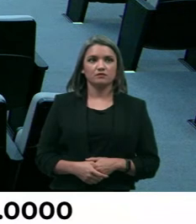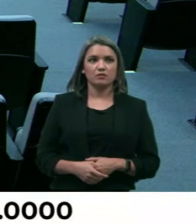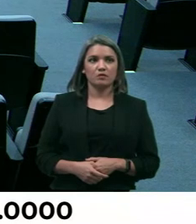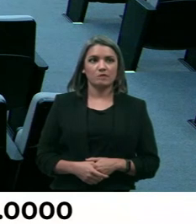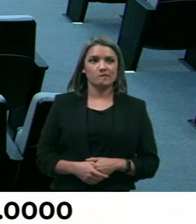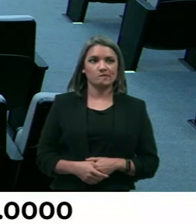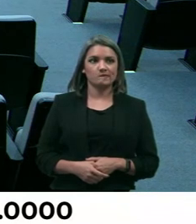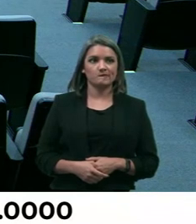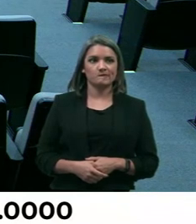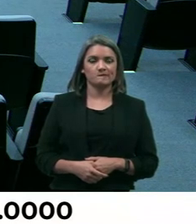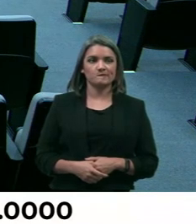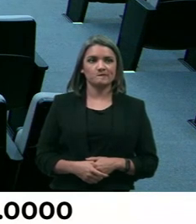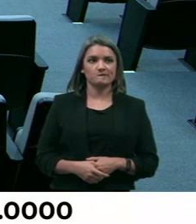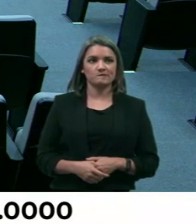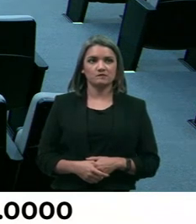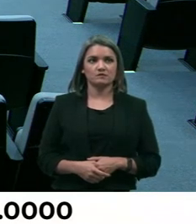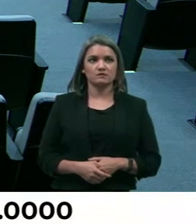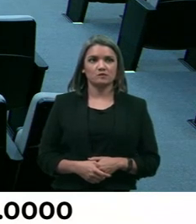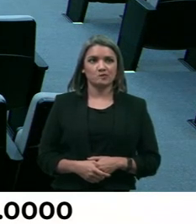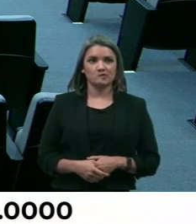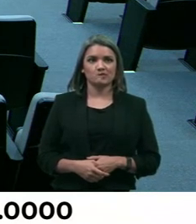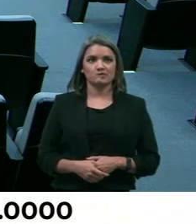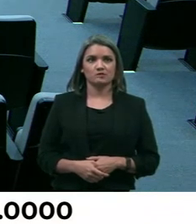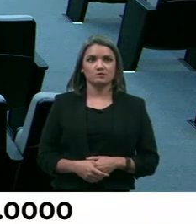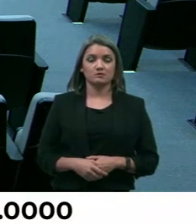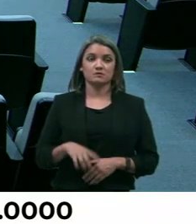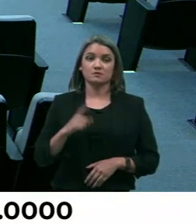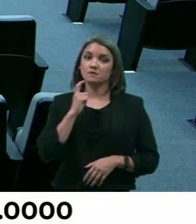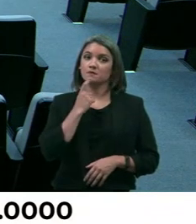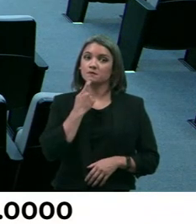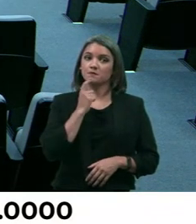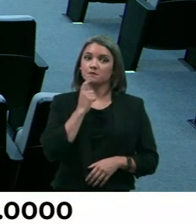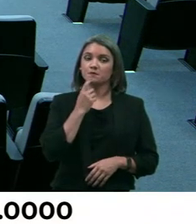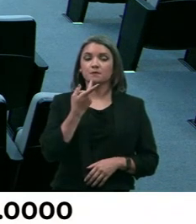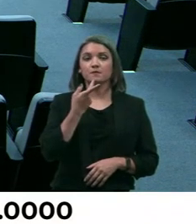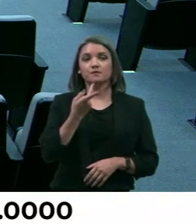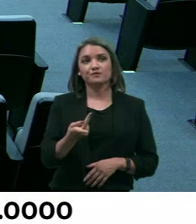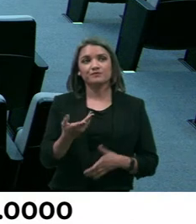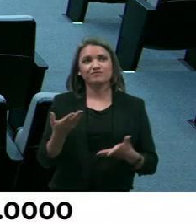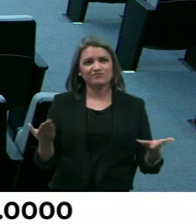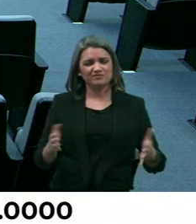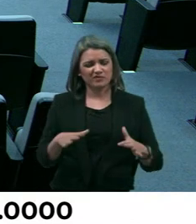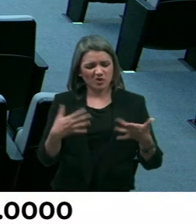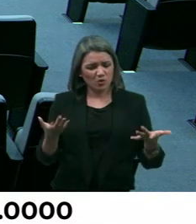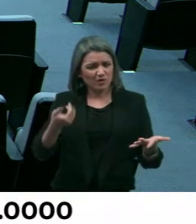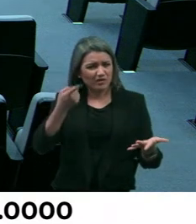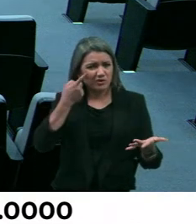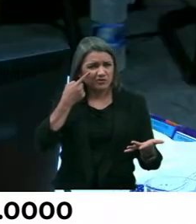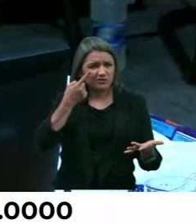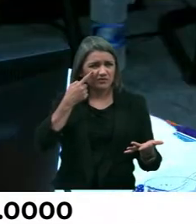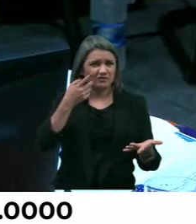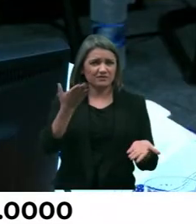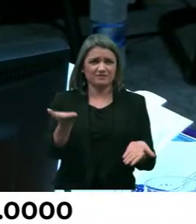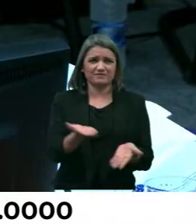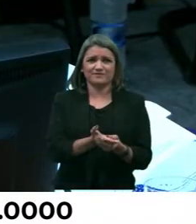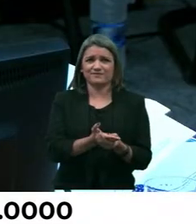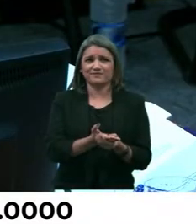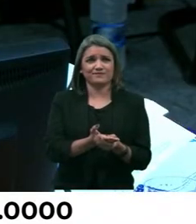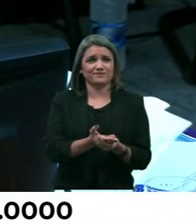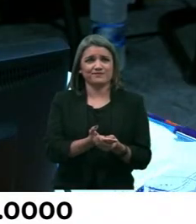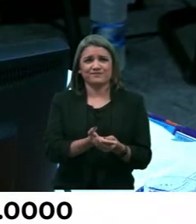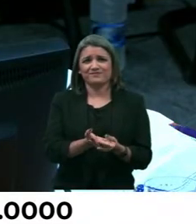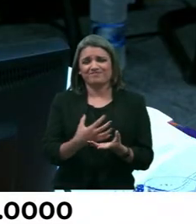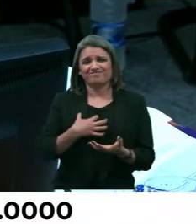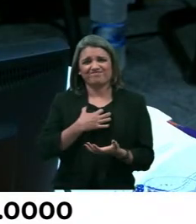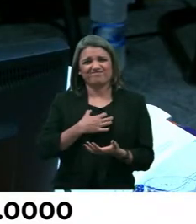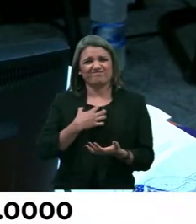Presidente, esse caso é realmente assim, quando eu peguei, ele chega a